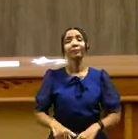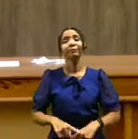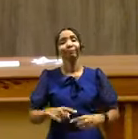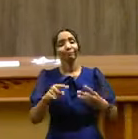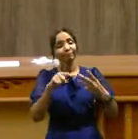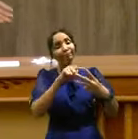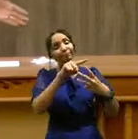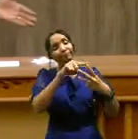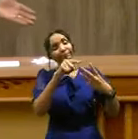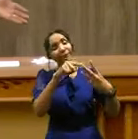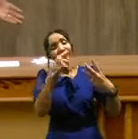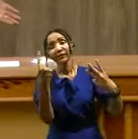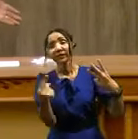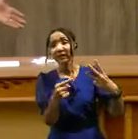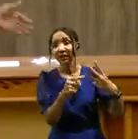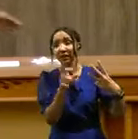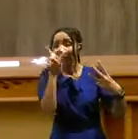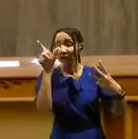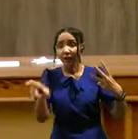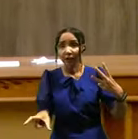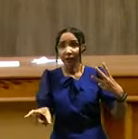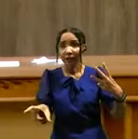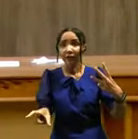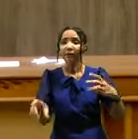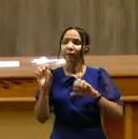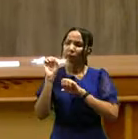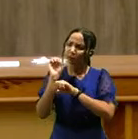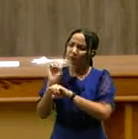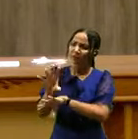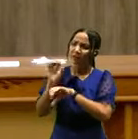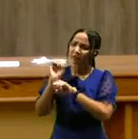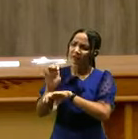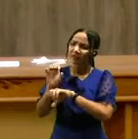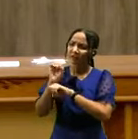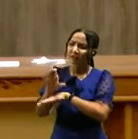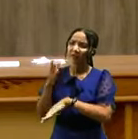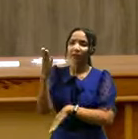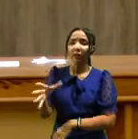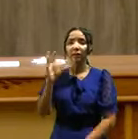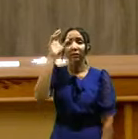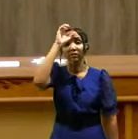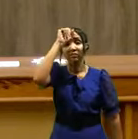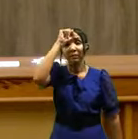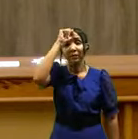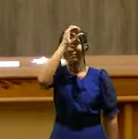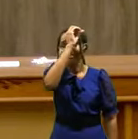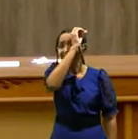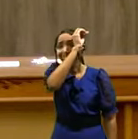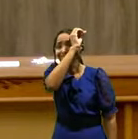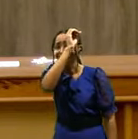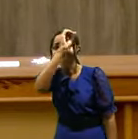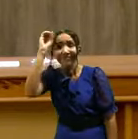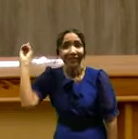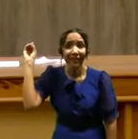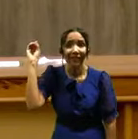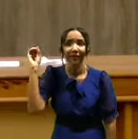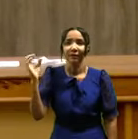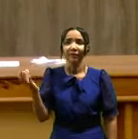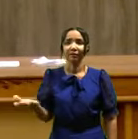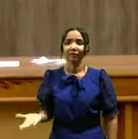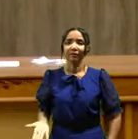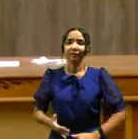ele não absorve nada finalizo qual é a primeira característica dele hein